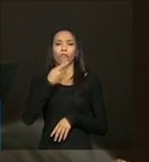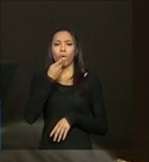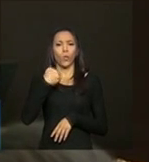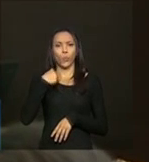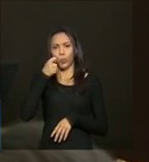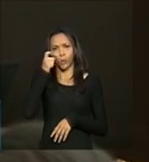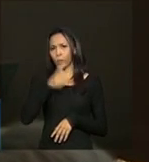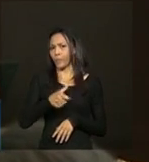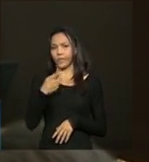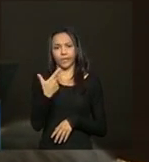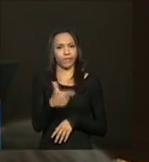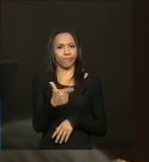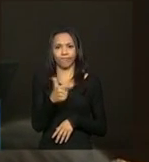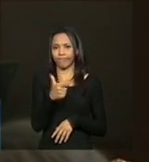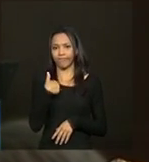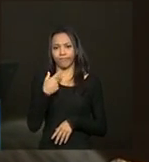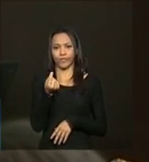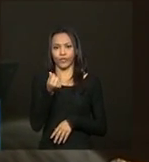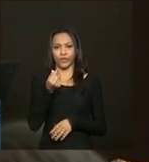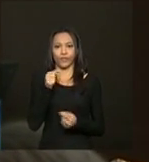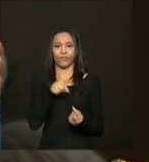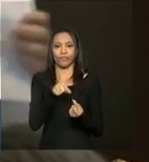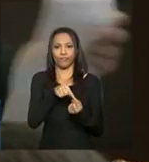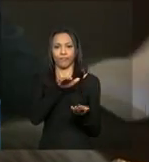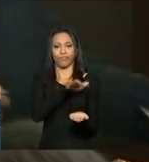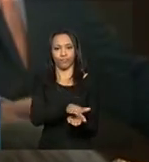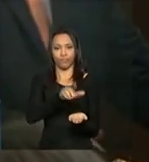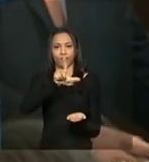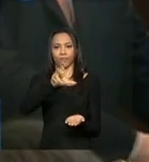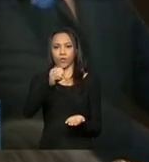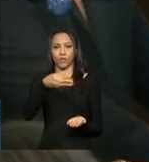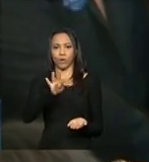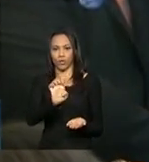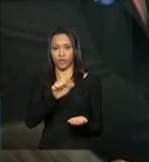interesse em apresentar a proposta financeira para o referido lote.